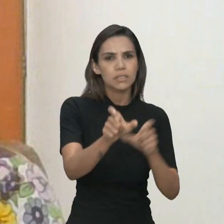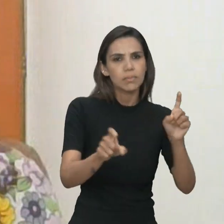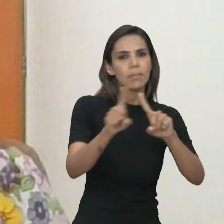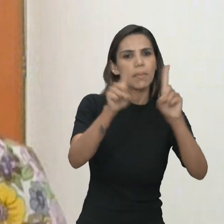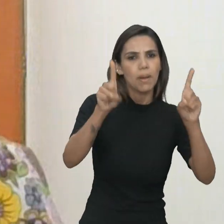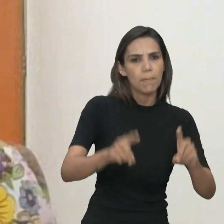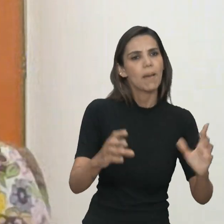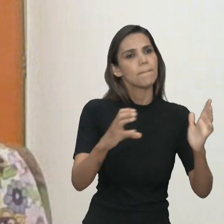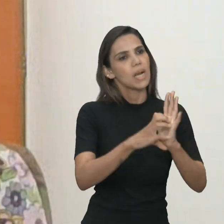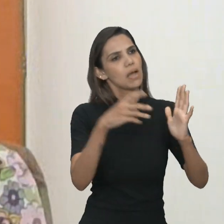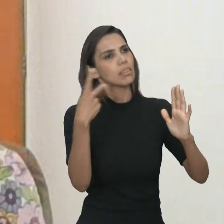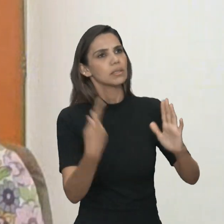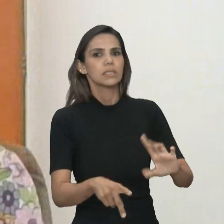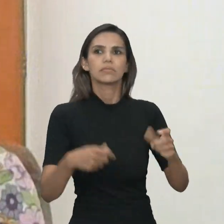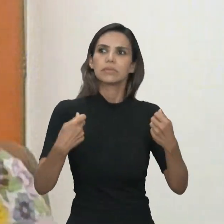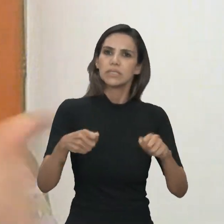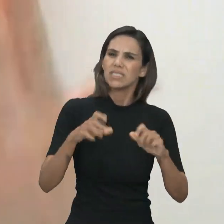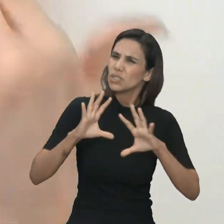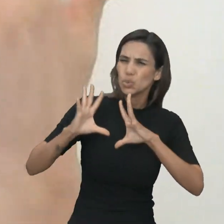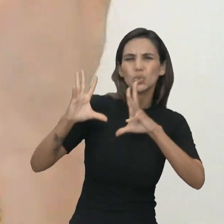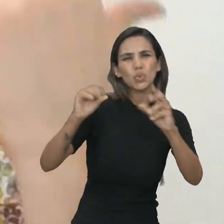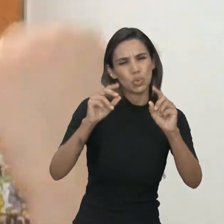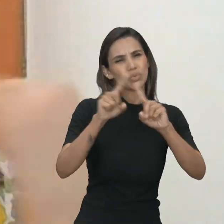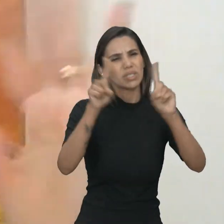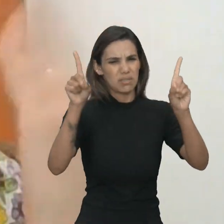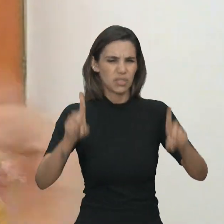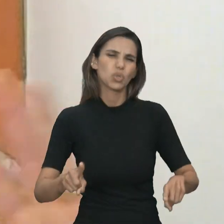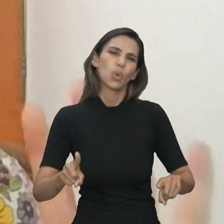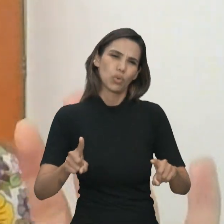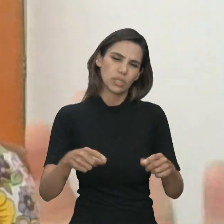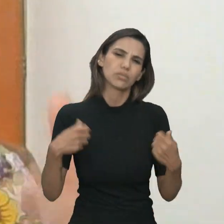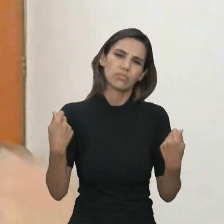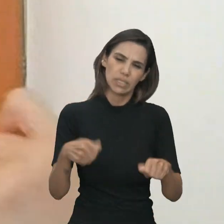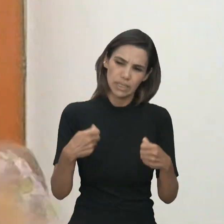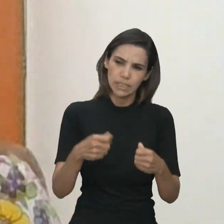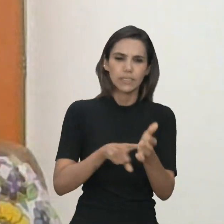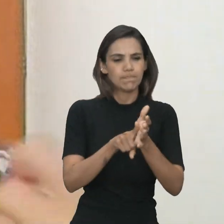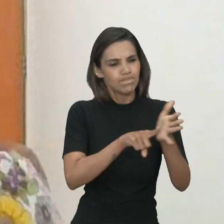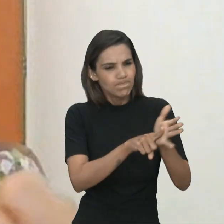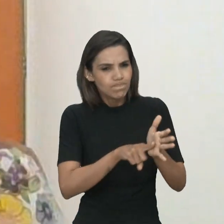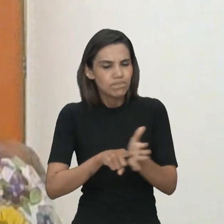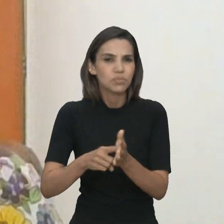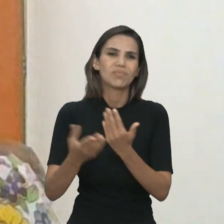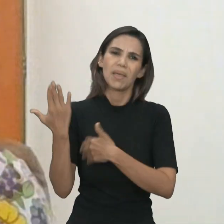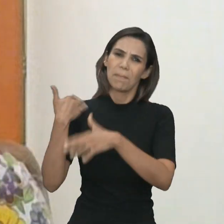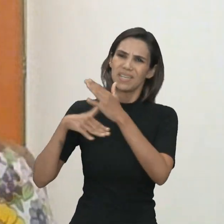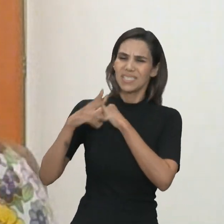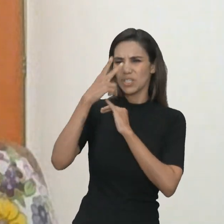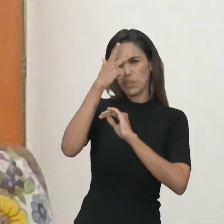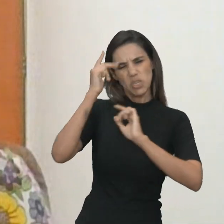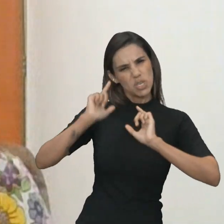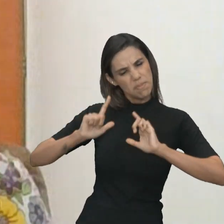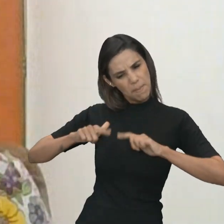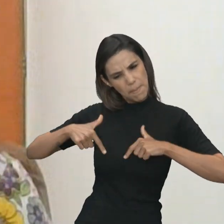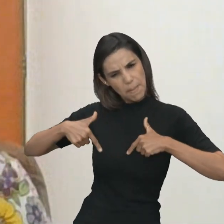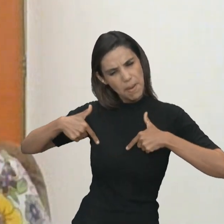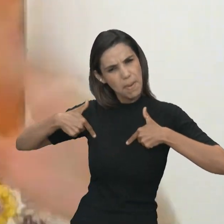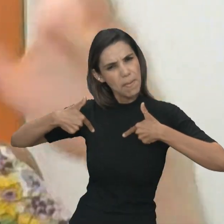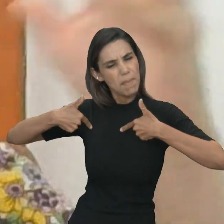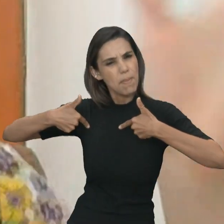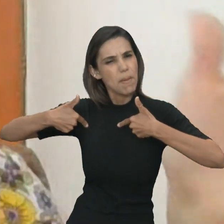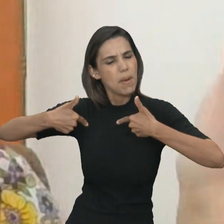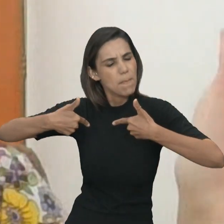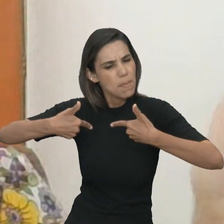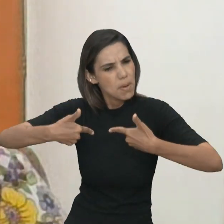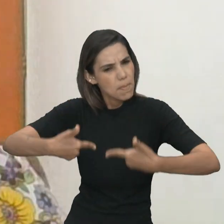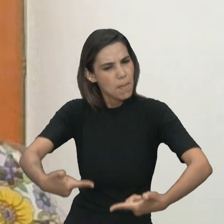sabe, Isabela, de muitos anos. Foram muitos servidores aí, bem antes de nós, que lutaram ardentemente para fazer com que aquilo que foi instituído lá